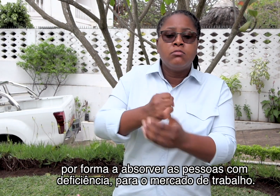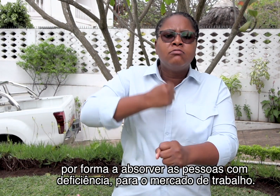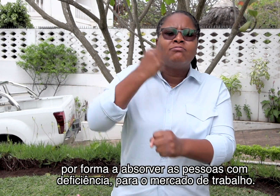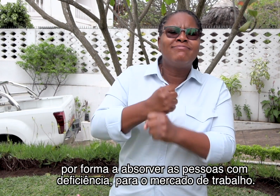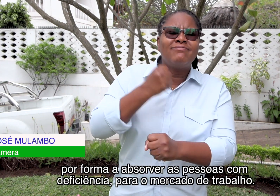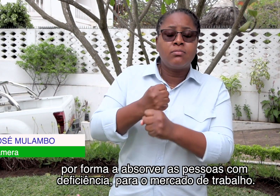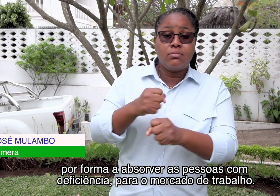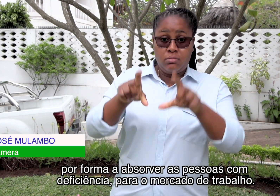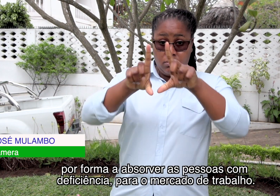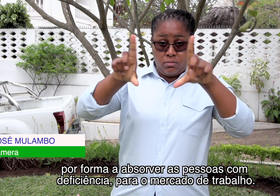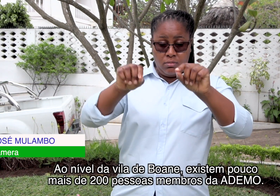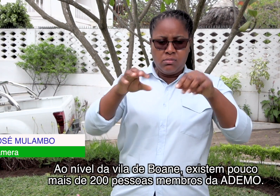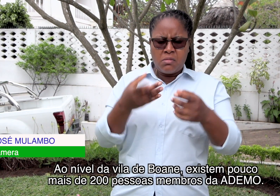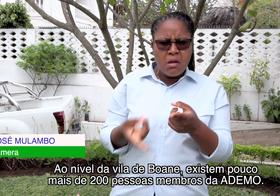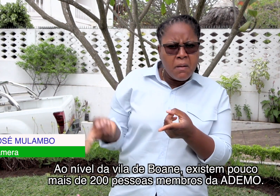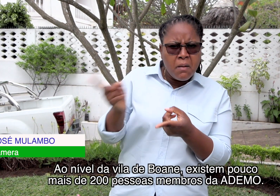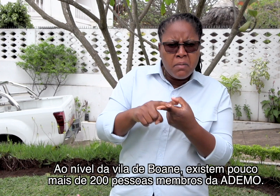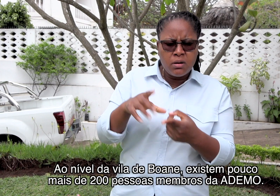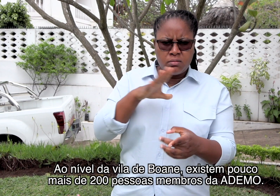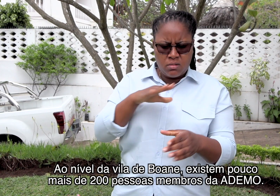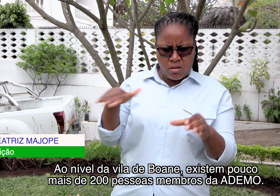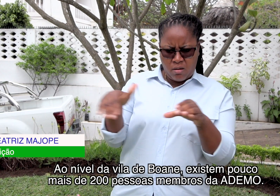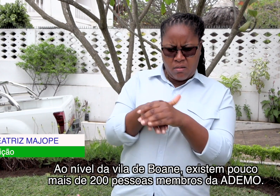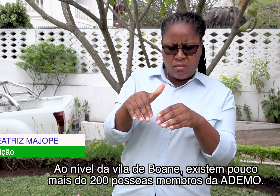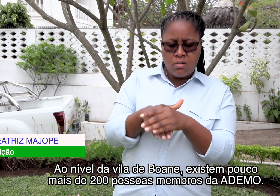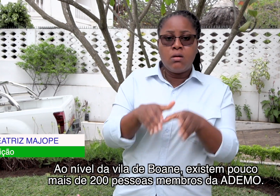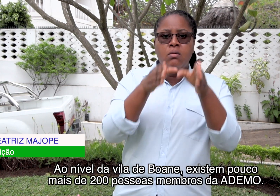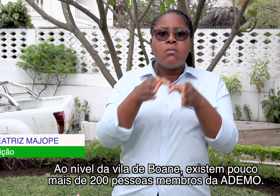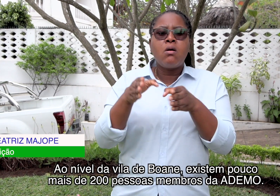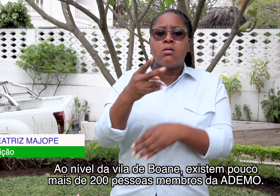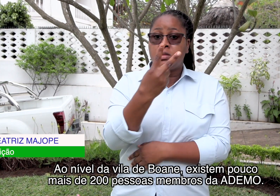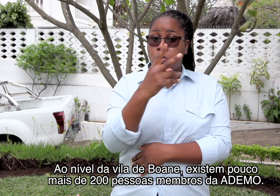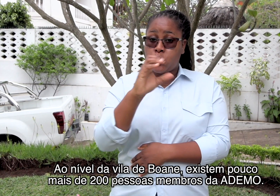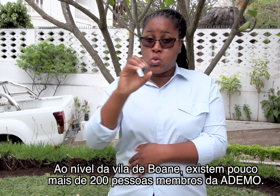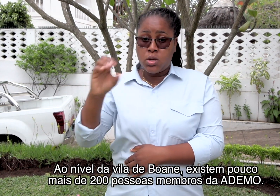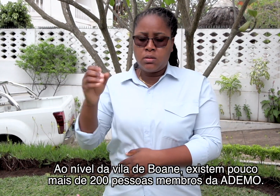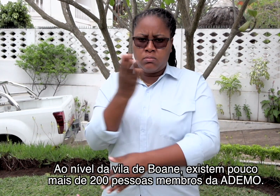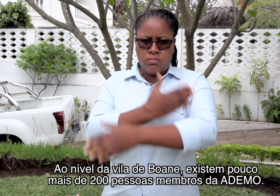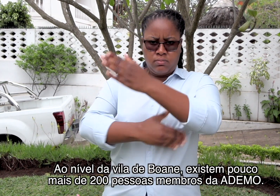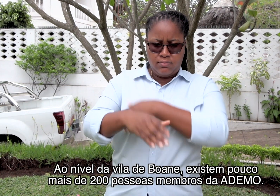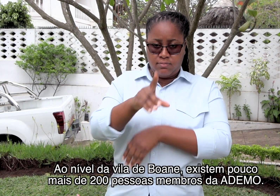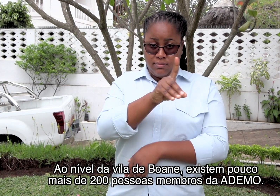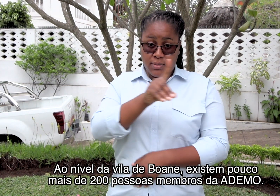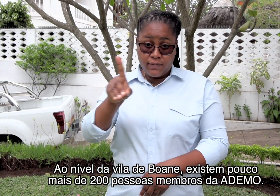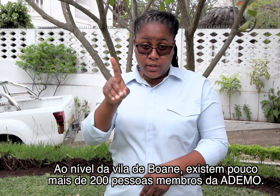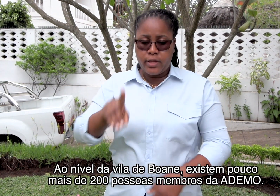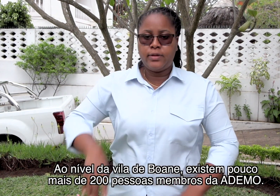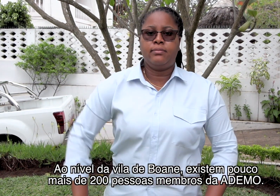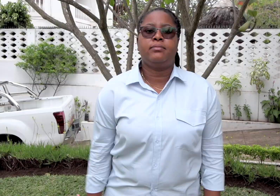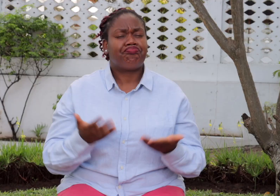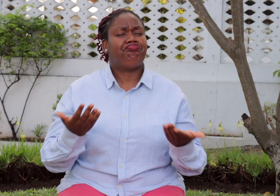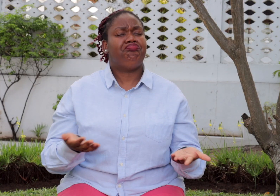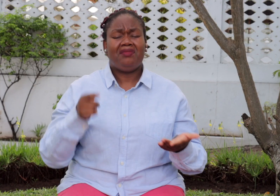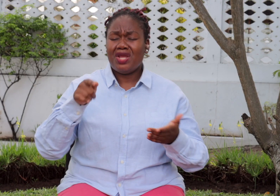para o mercado de trabalho. Ao nível da vila de Boane, existem pouco mais de 200 pessoas com deficiência afiliadas à